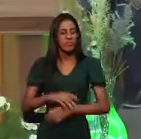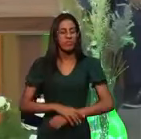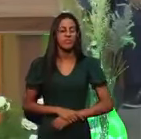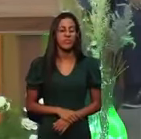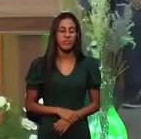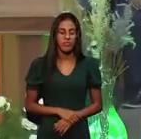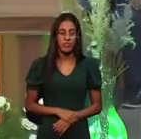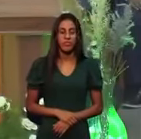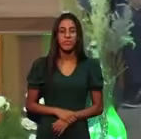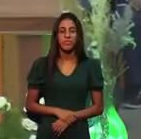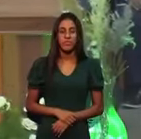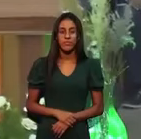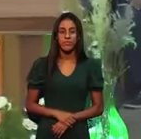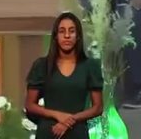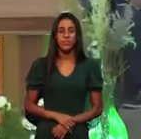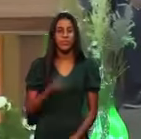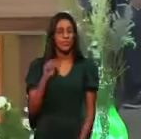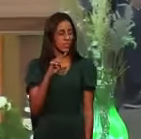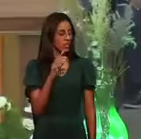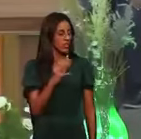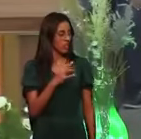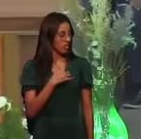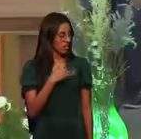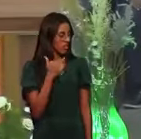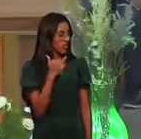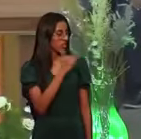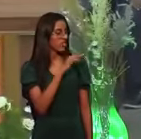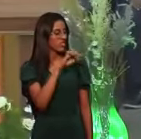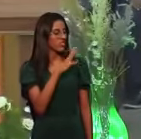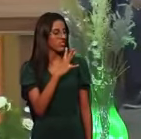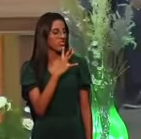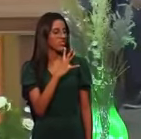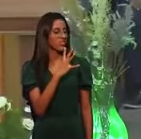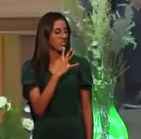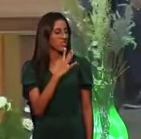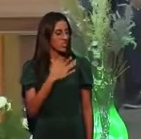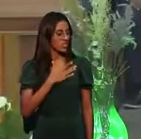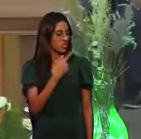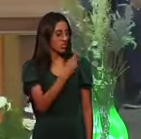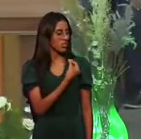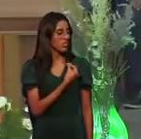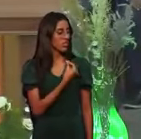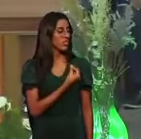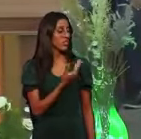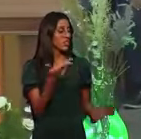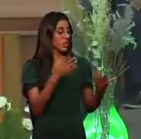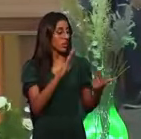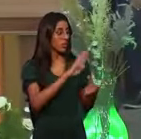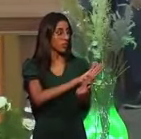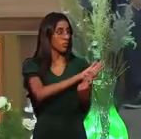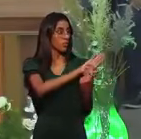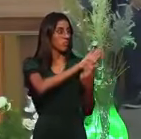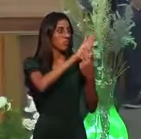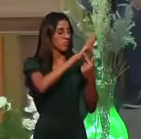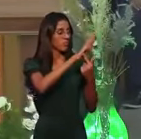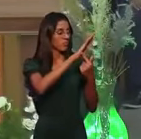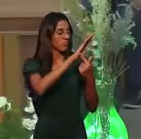eu te conheço, tu ficaste admirado. Tu vais ver de agora em diante, é o céu aberto para a tua